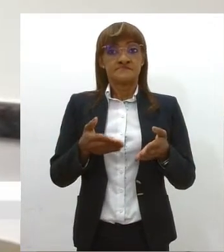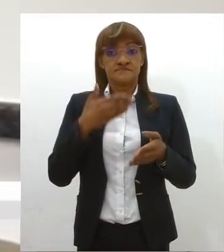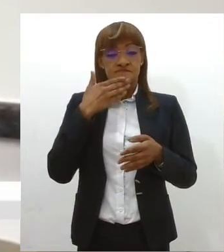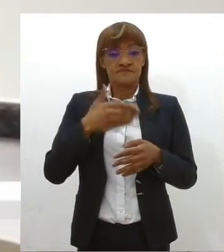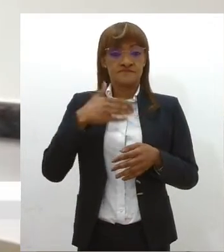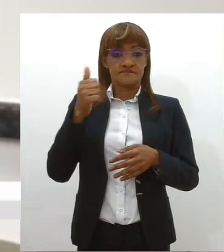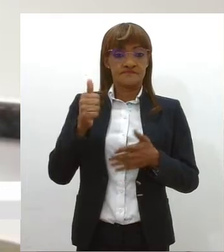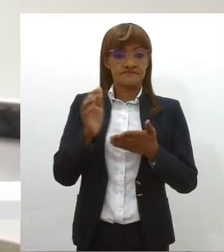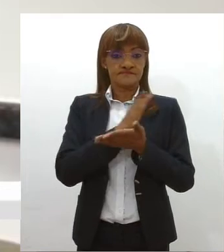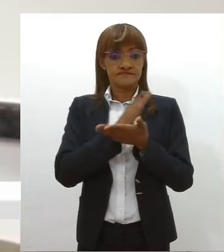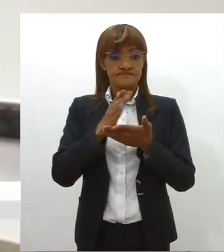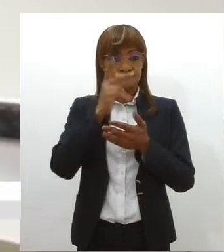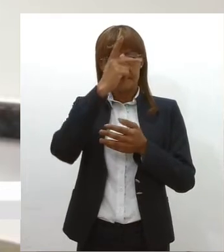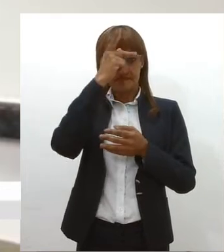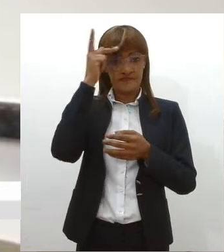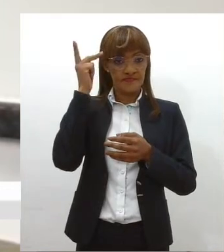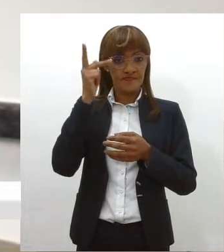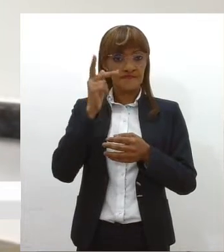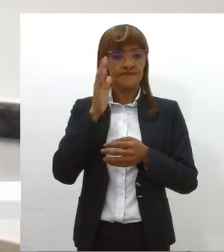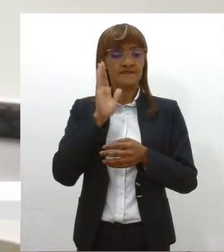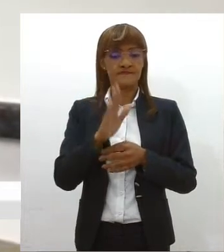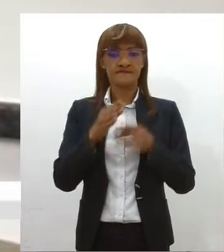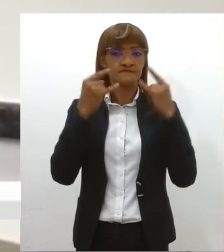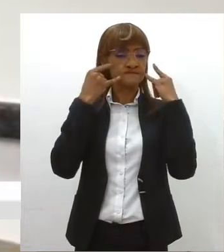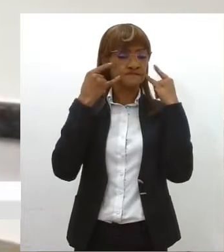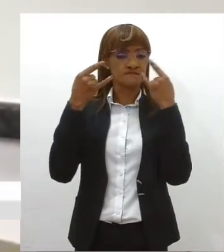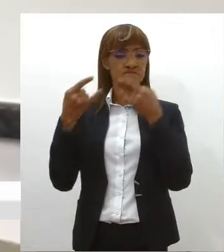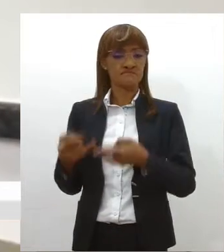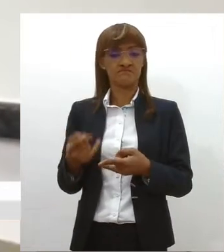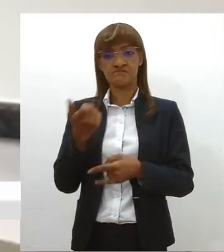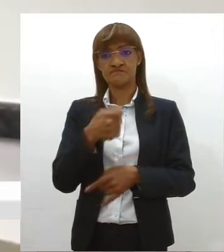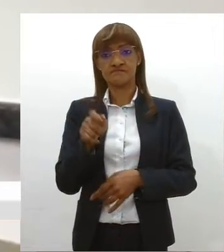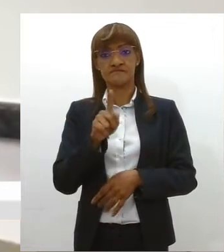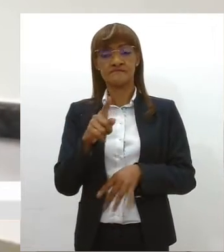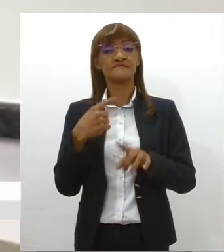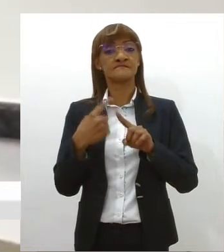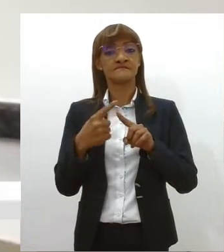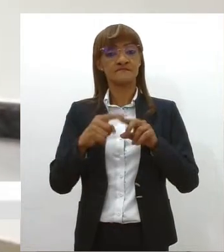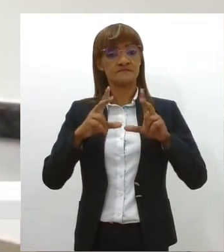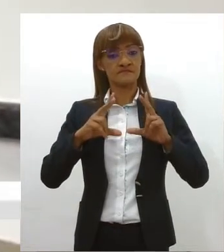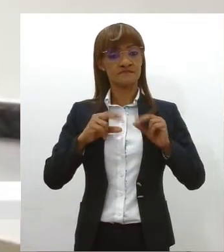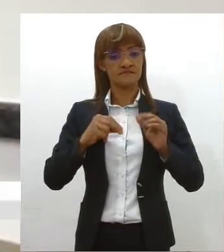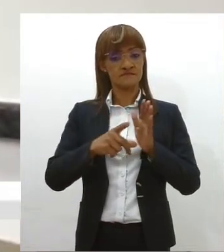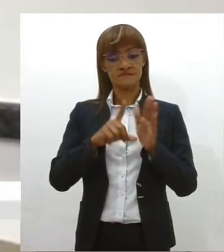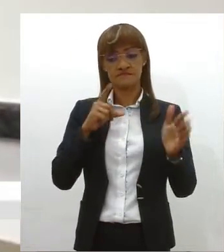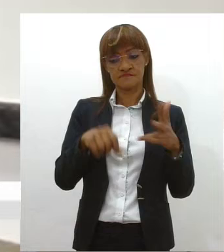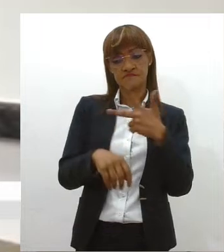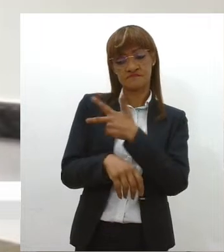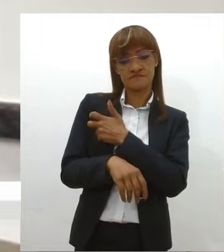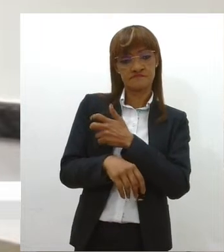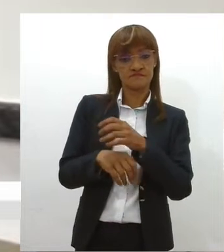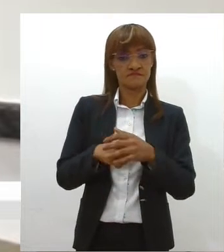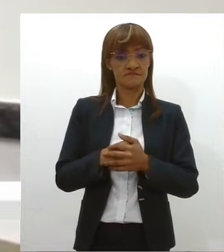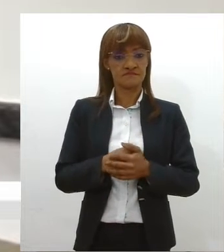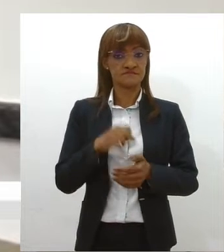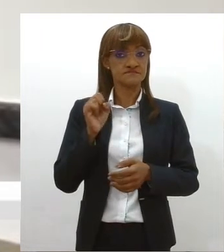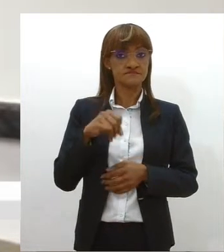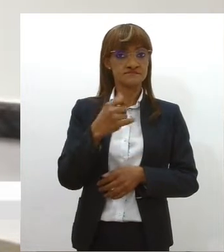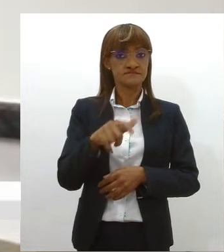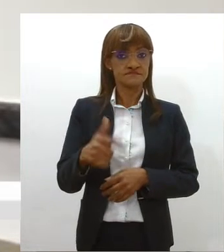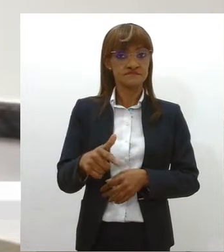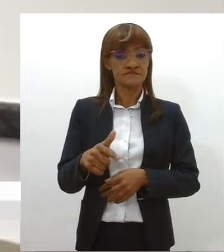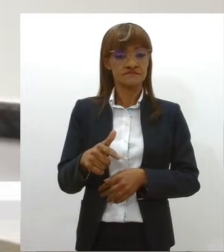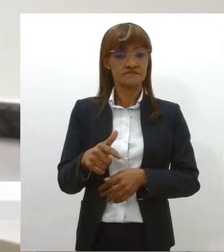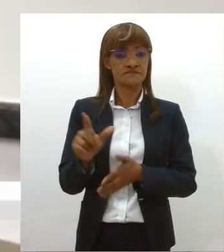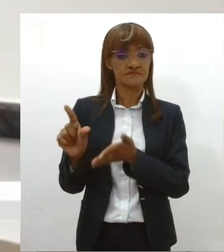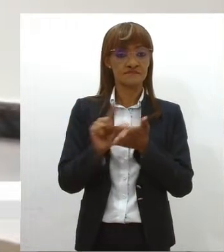estão nas ruas já, sem máscara, né? Por conta das vacinas. Se a gente não tivesse as vacinas, a gente estaria ainda no mesmo caos do